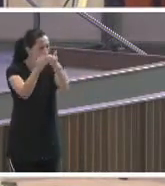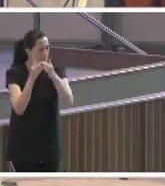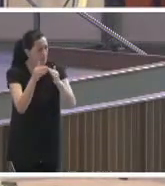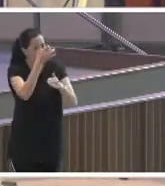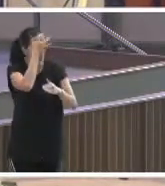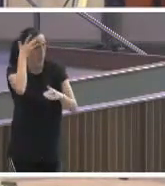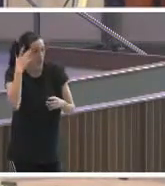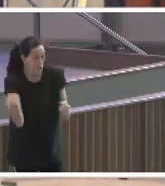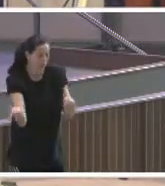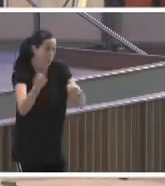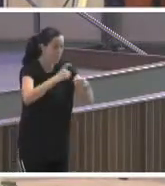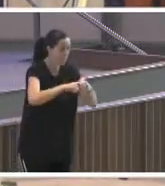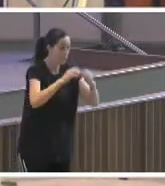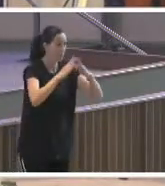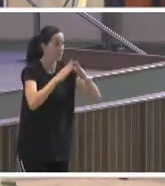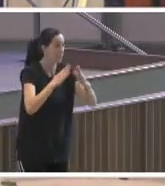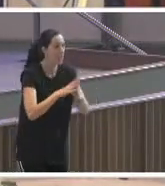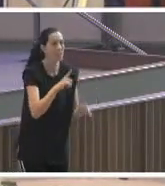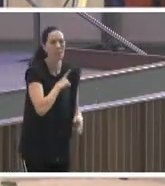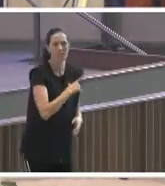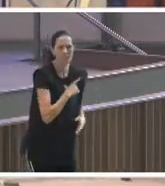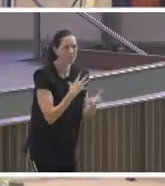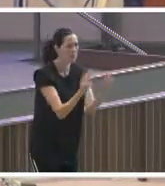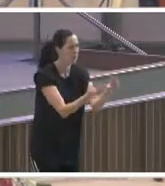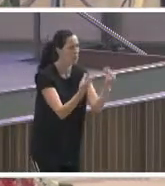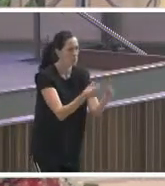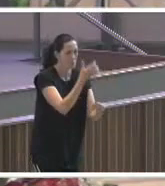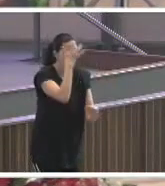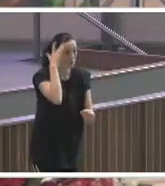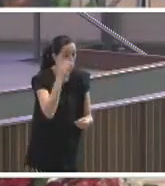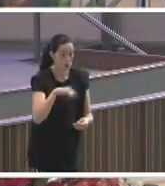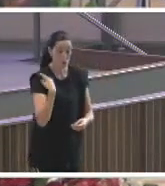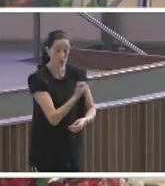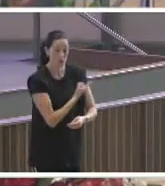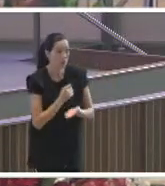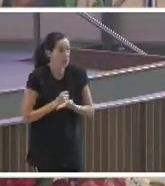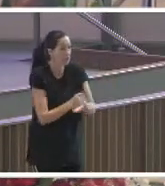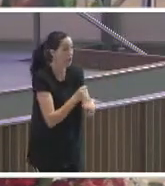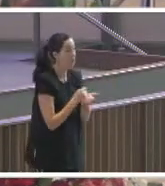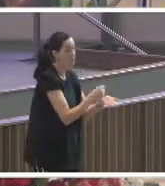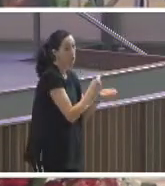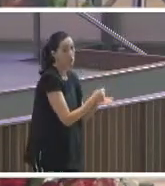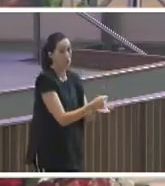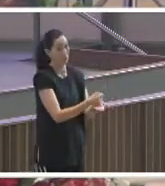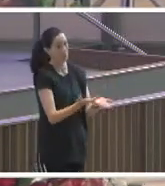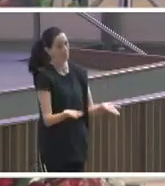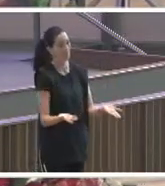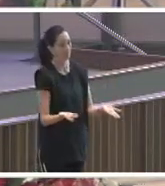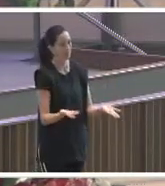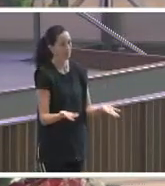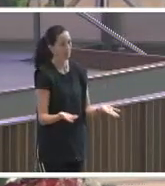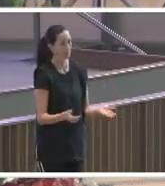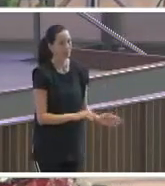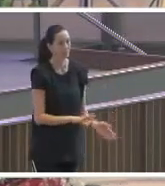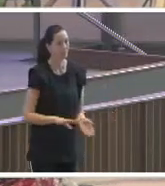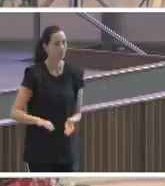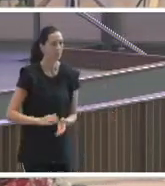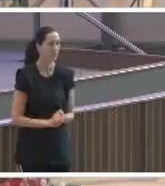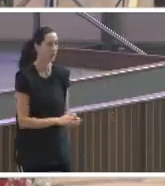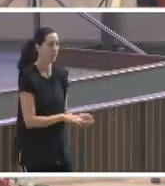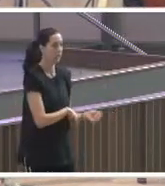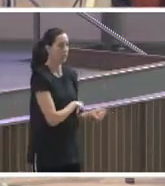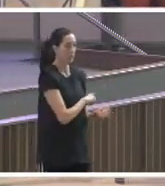nós somos ajudantes dele nesse processo. Segunda coisa que a gente vai aprender com Paulo sobre a